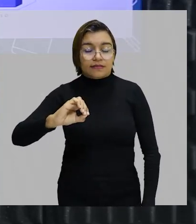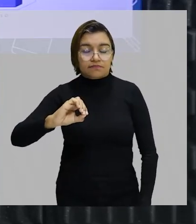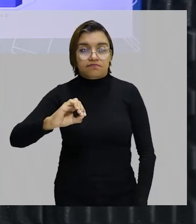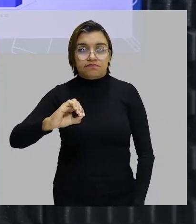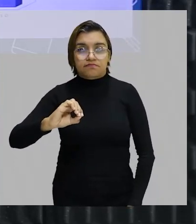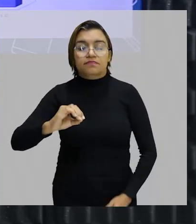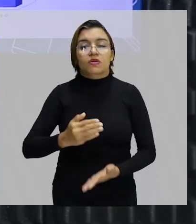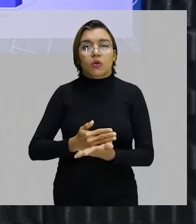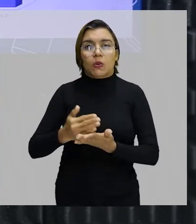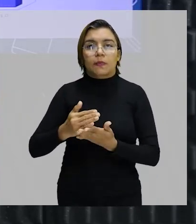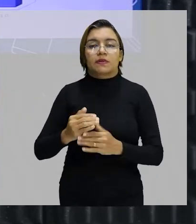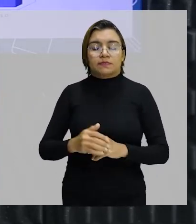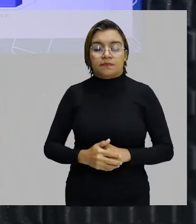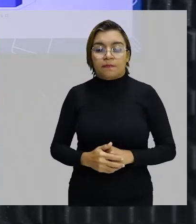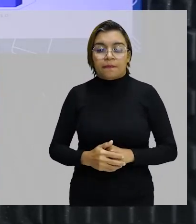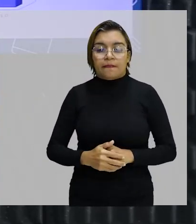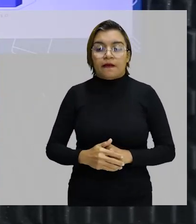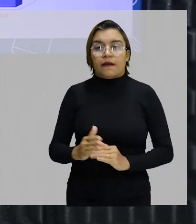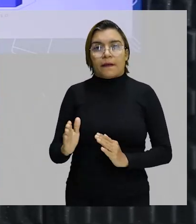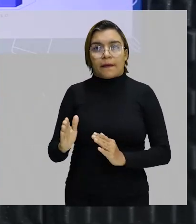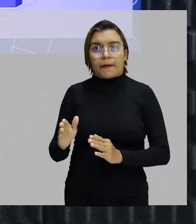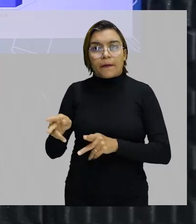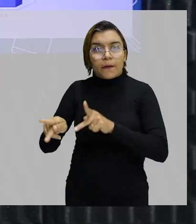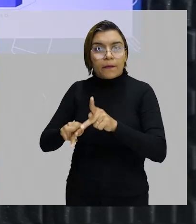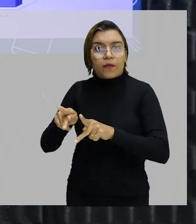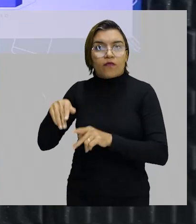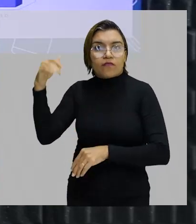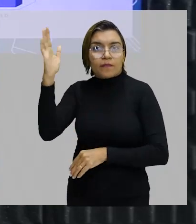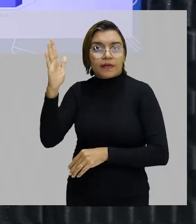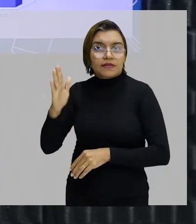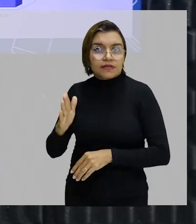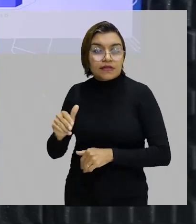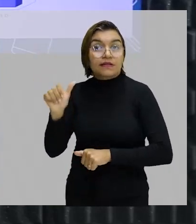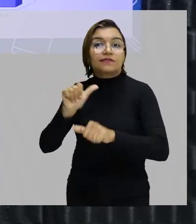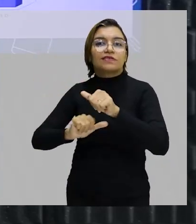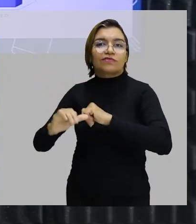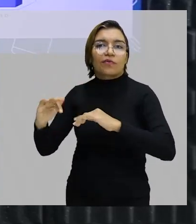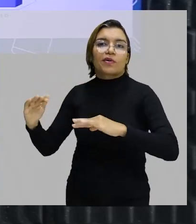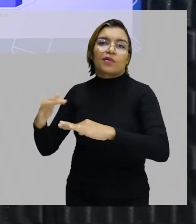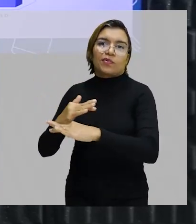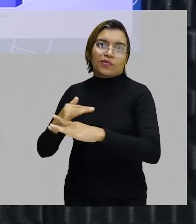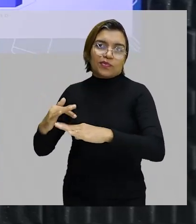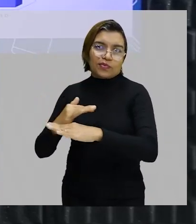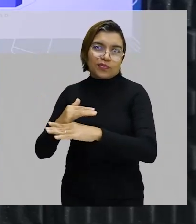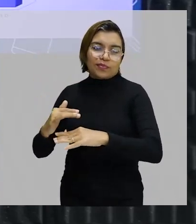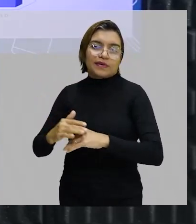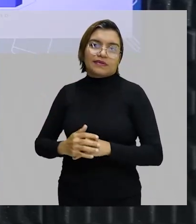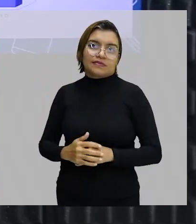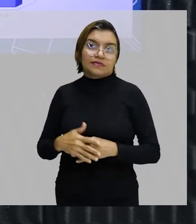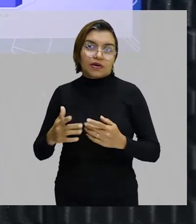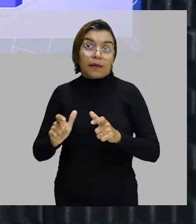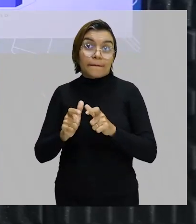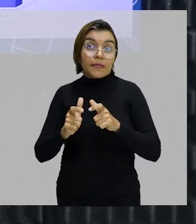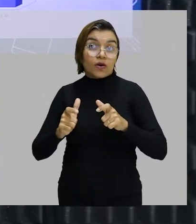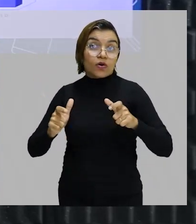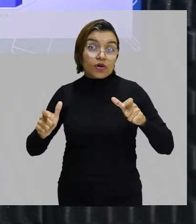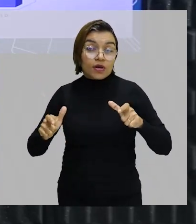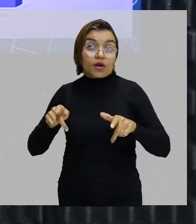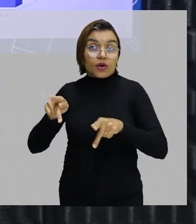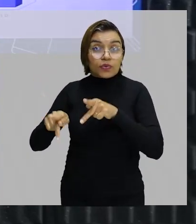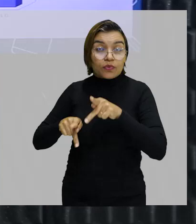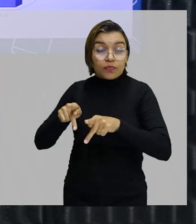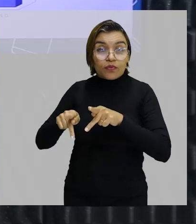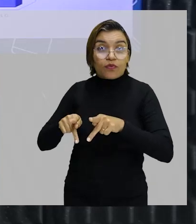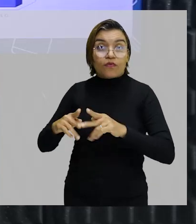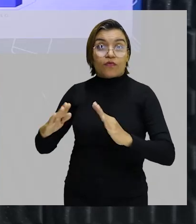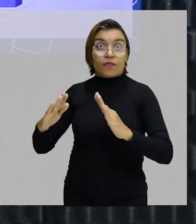da década de 70, a população brasileira se torna urbana, ou seja, a maior parte da população residindo nas